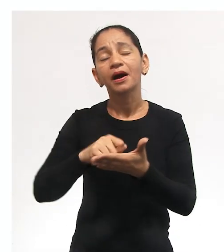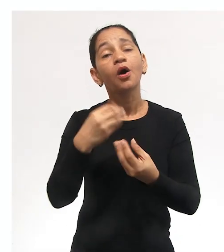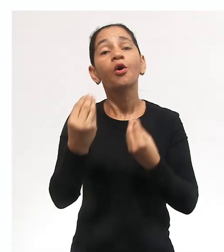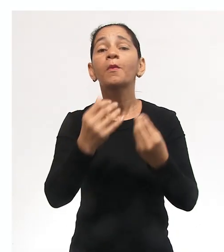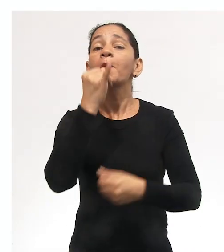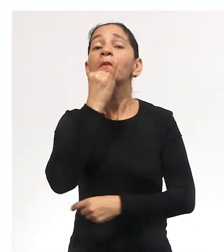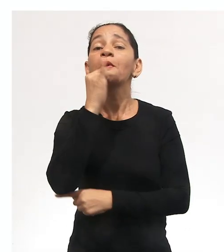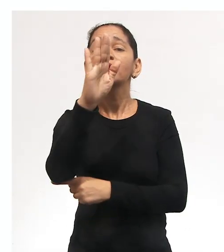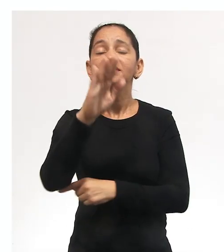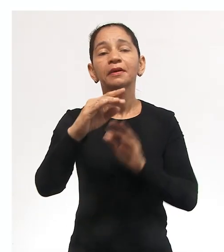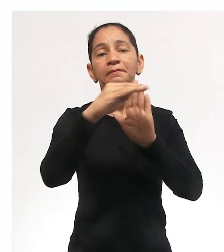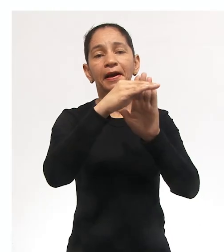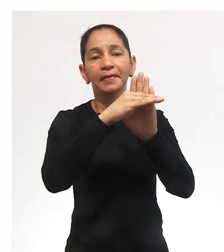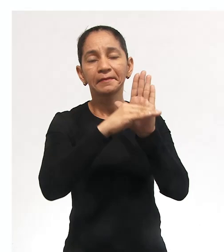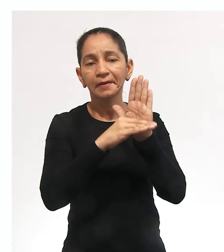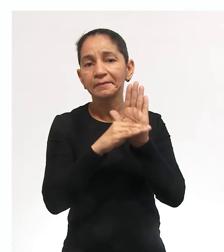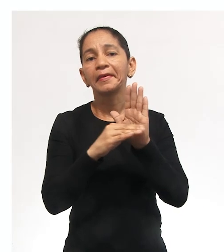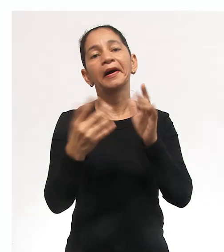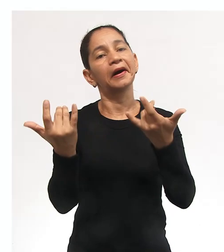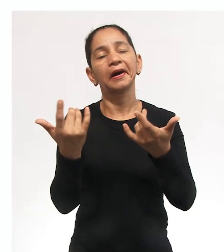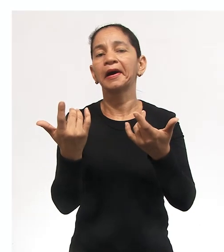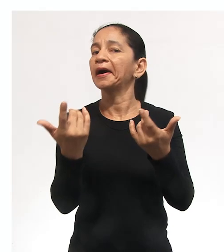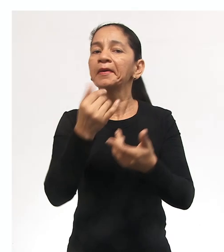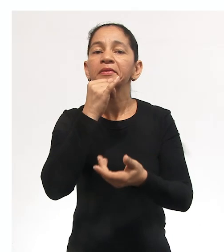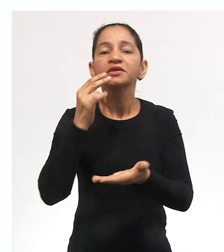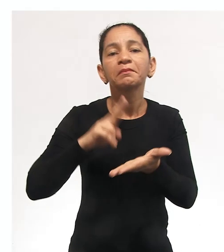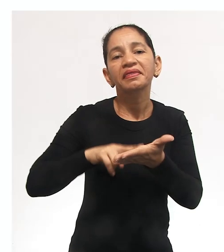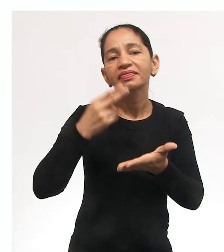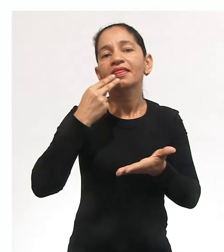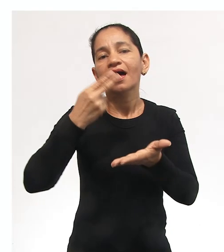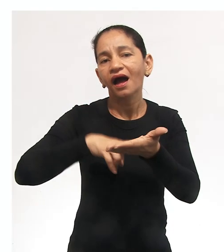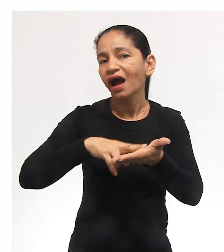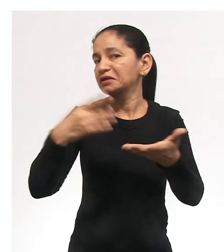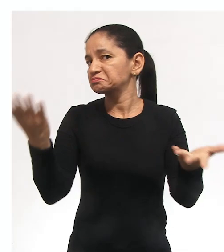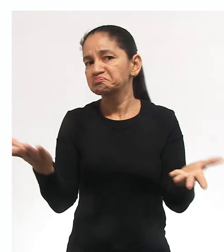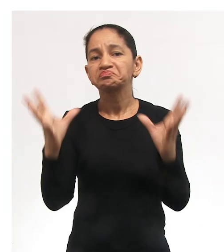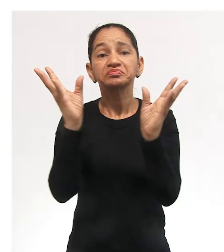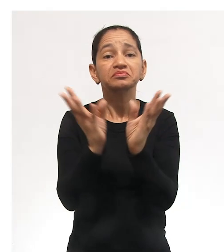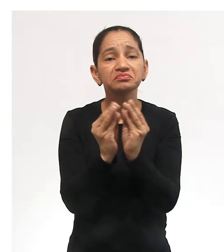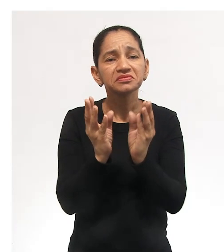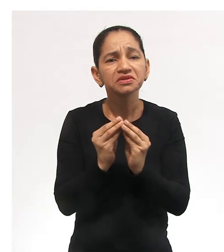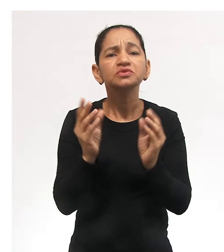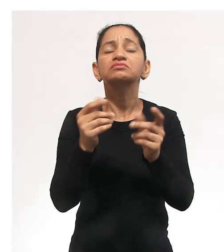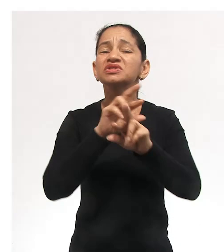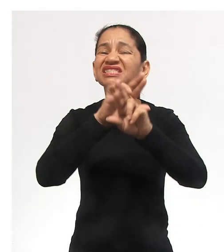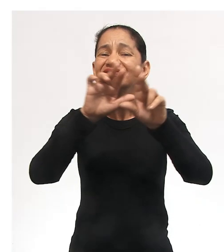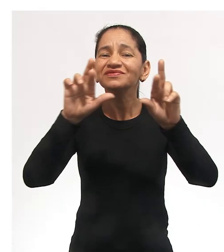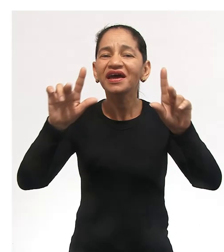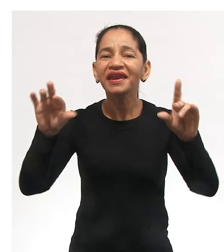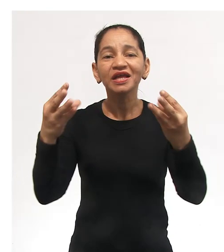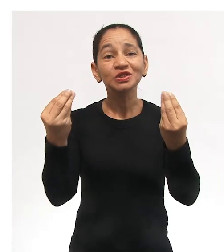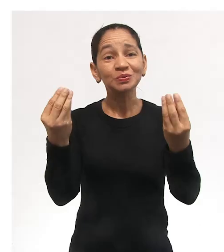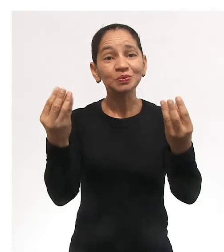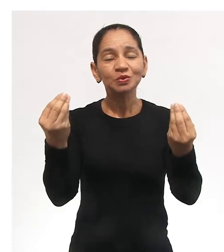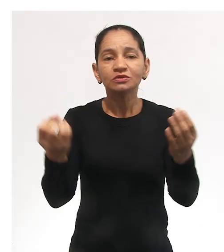como listas, mensagens, contos, resumos. Então, são produções em que o